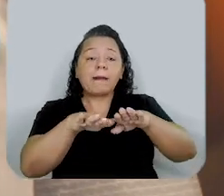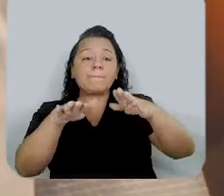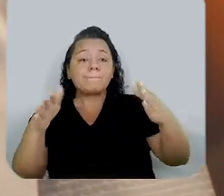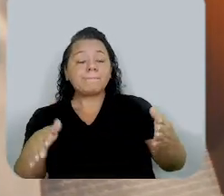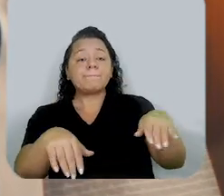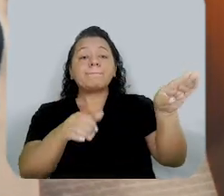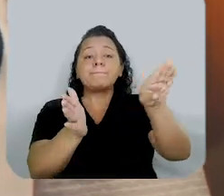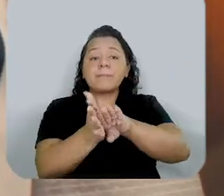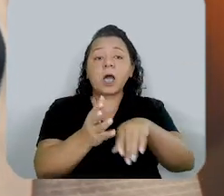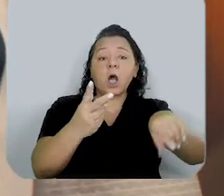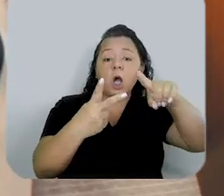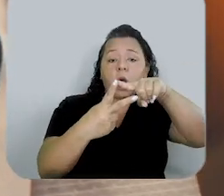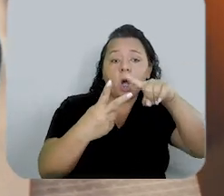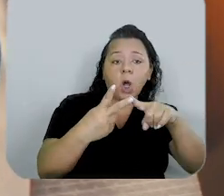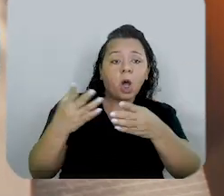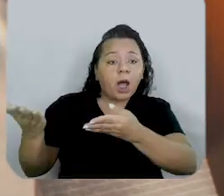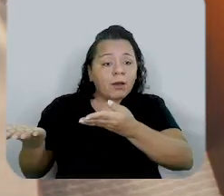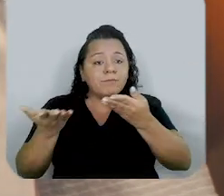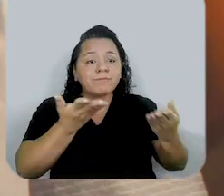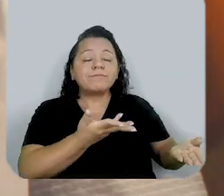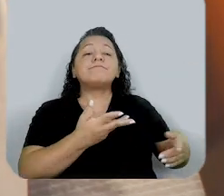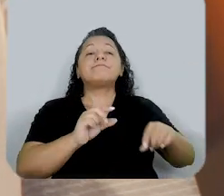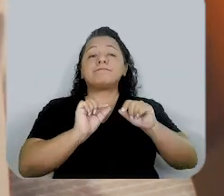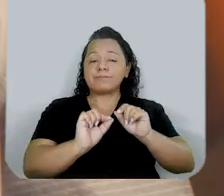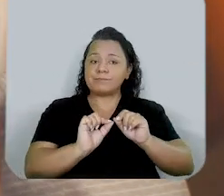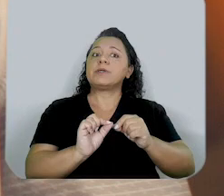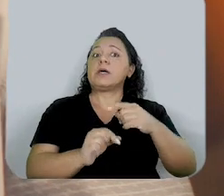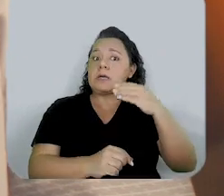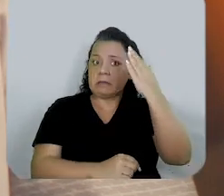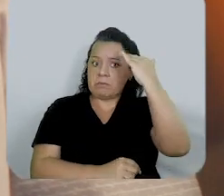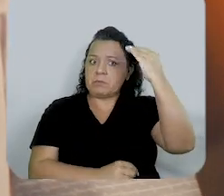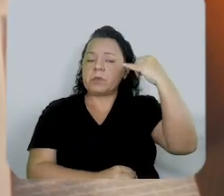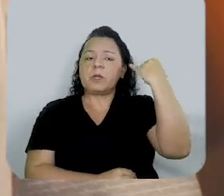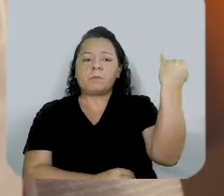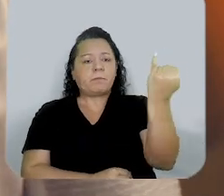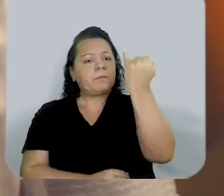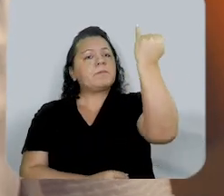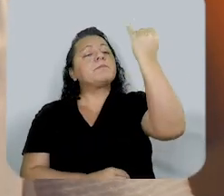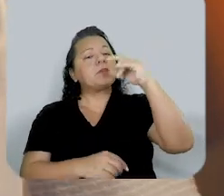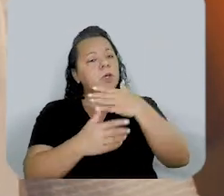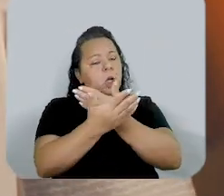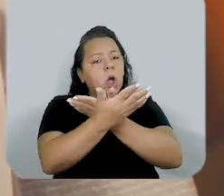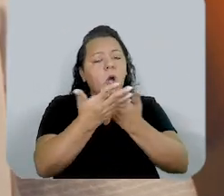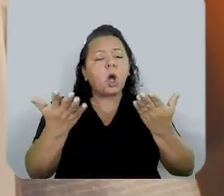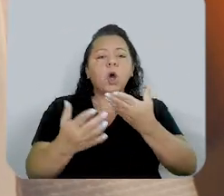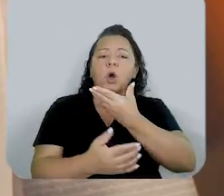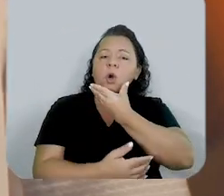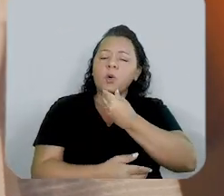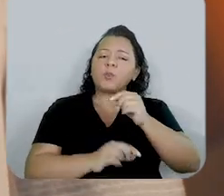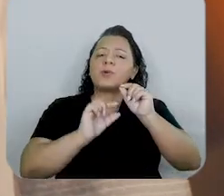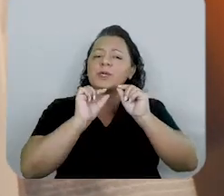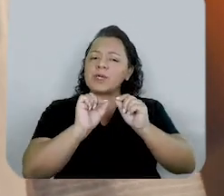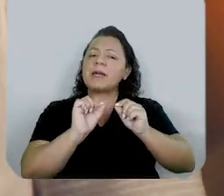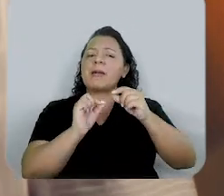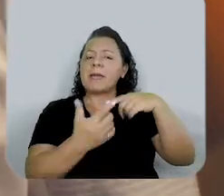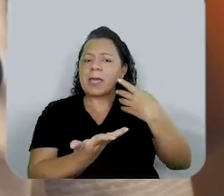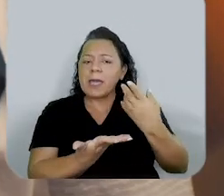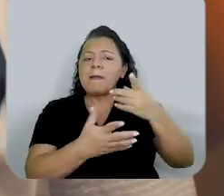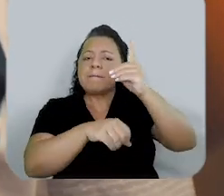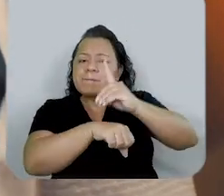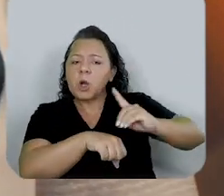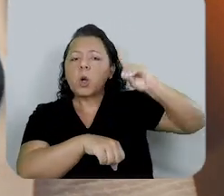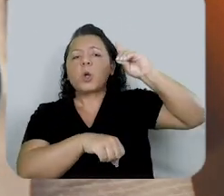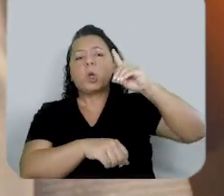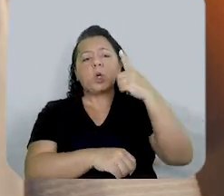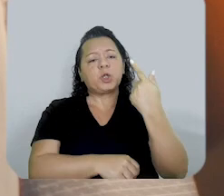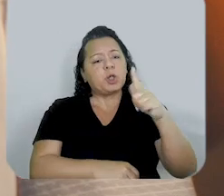Ramos, mestra em Antropologia Social, e Gustavo Gugel do Amaral, ele que é doutor em Geografia dos Sabores. E para começar